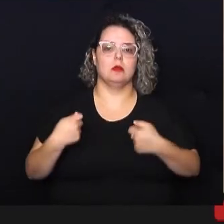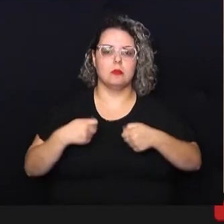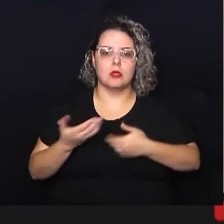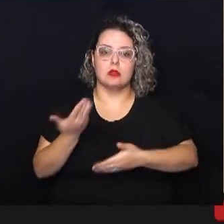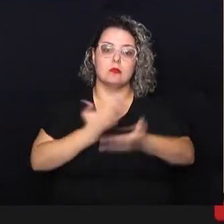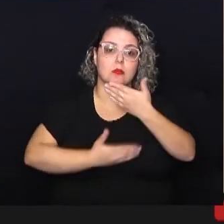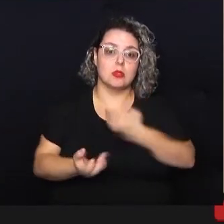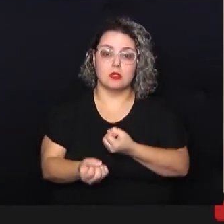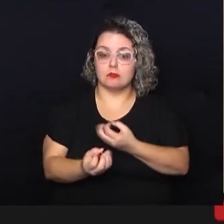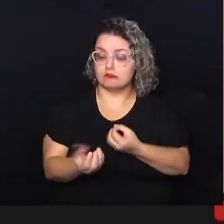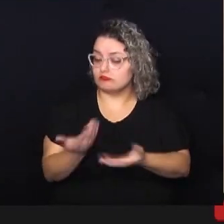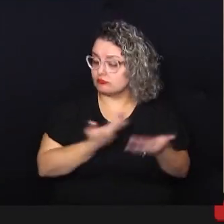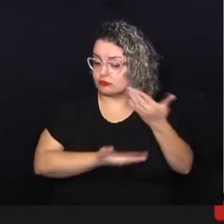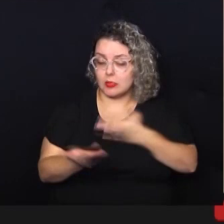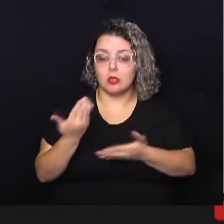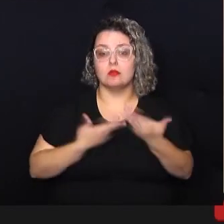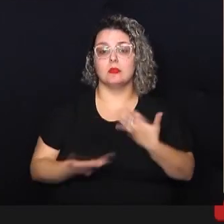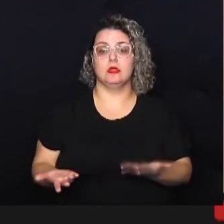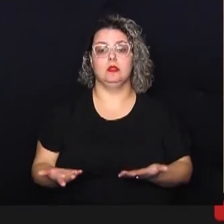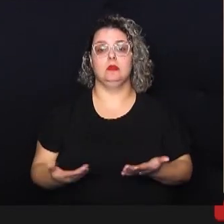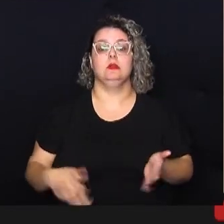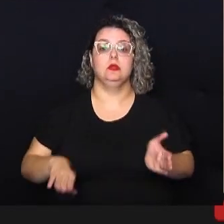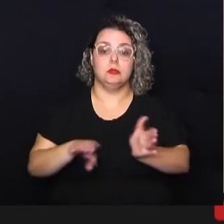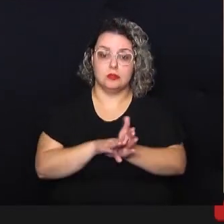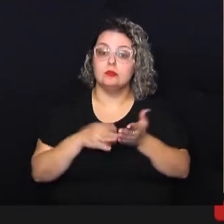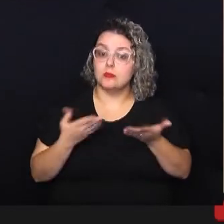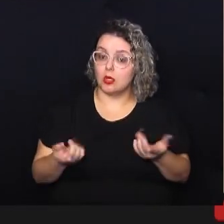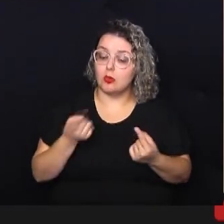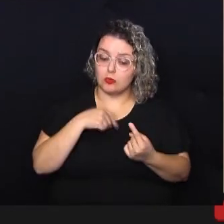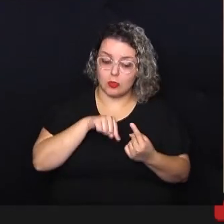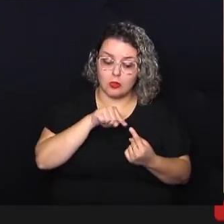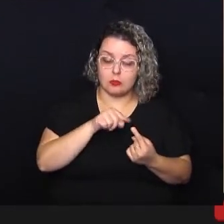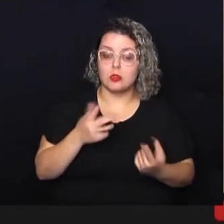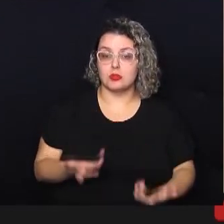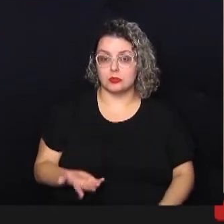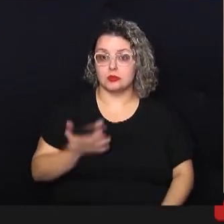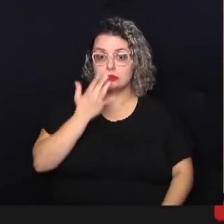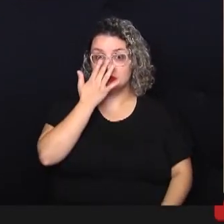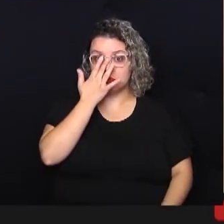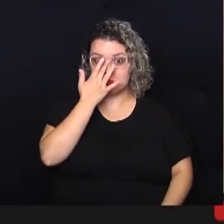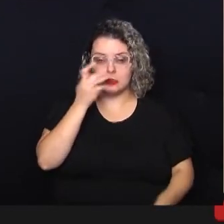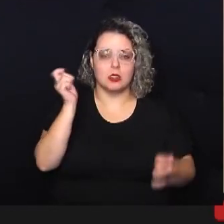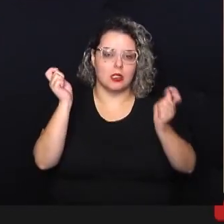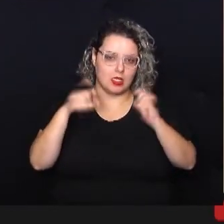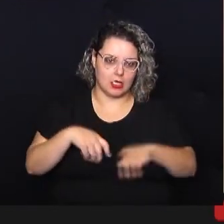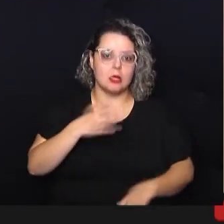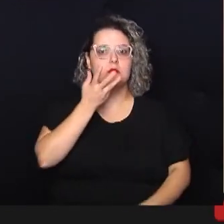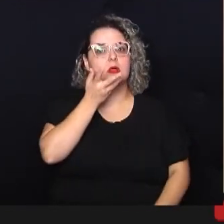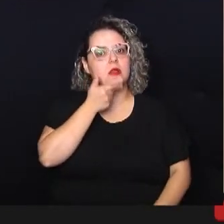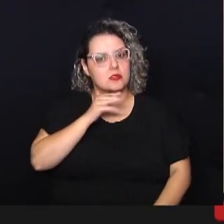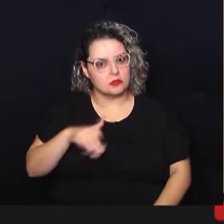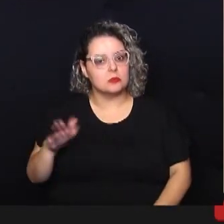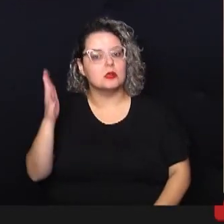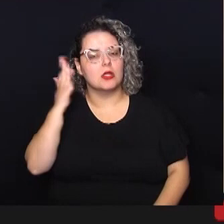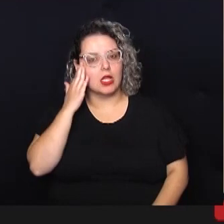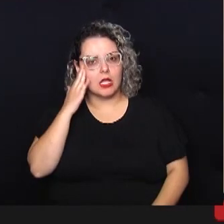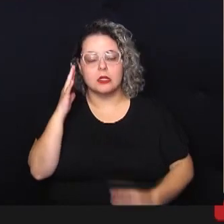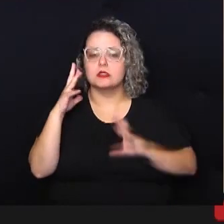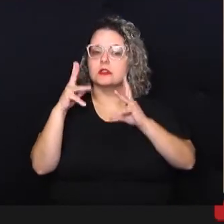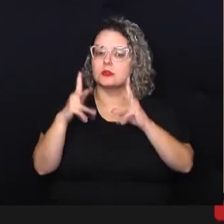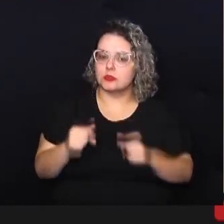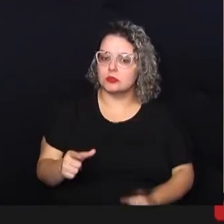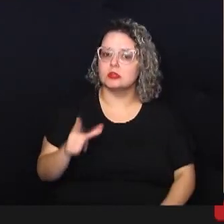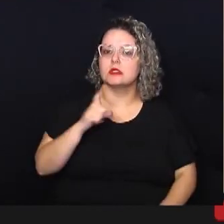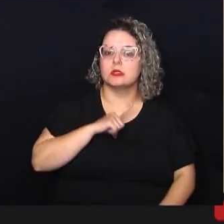de informação. Então ele veio para isso, sabe? O objetivo é capacitar as crianças, né, que elas entendam tudo isso, que elas tenham